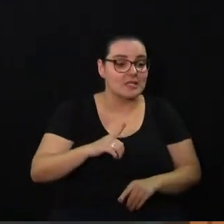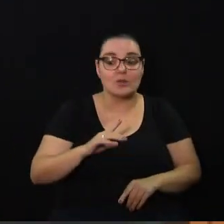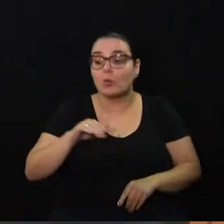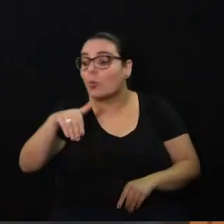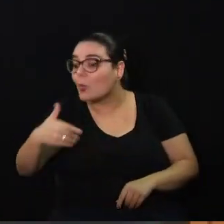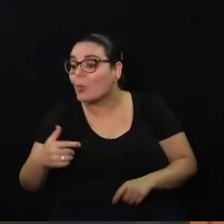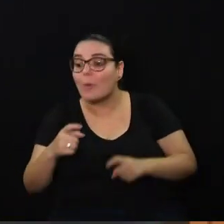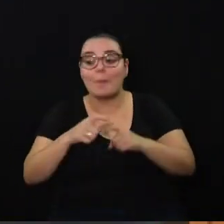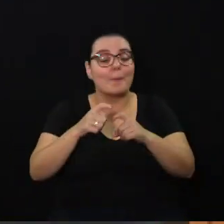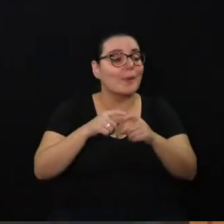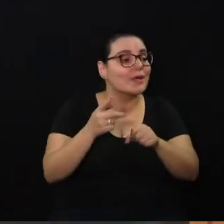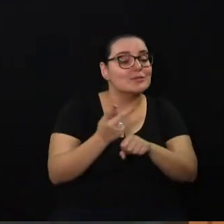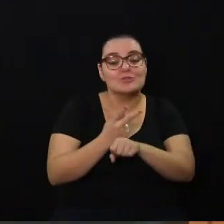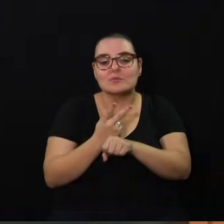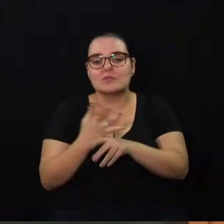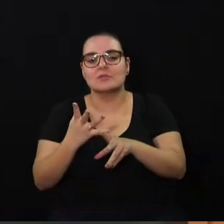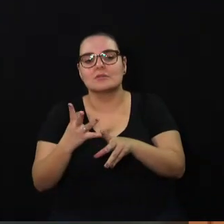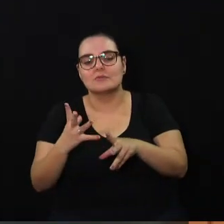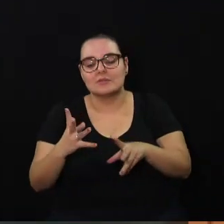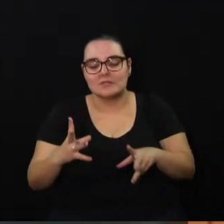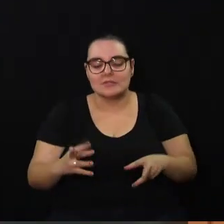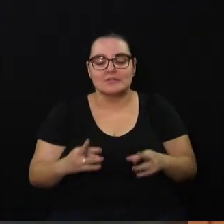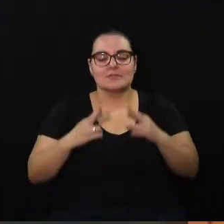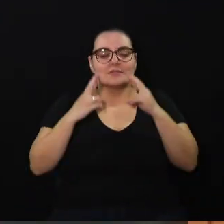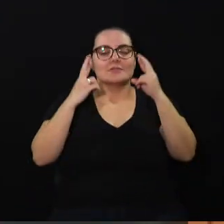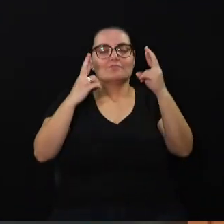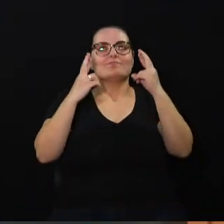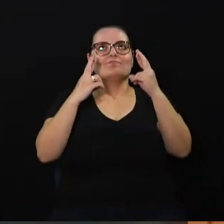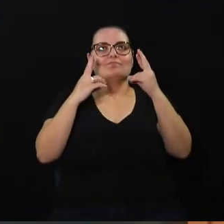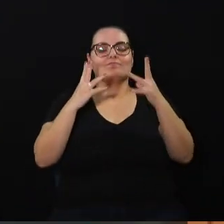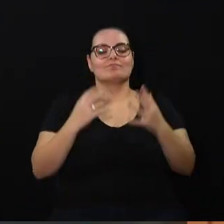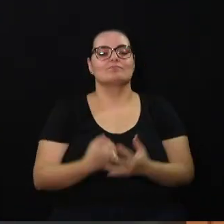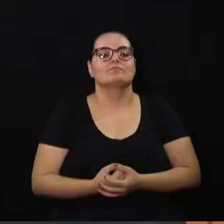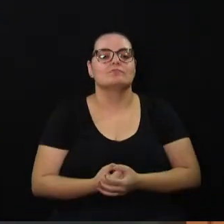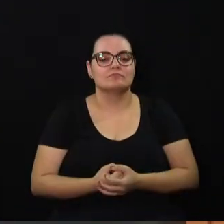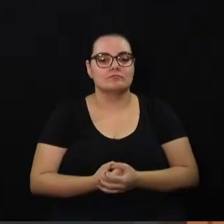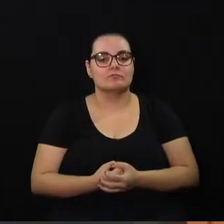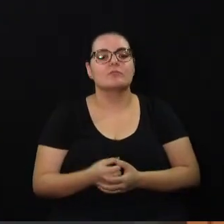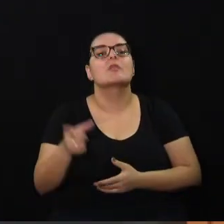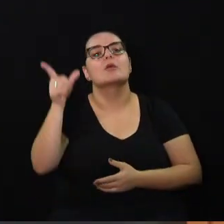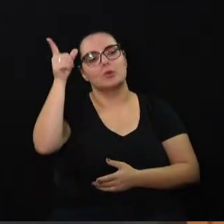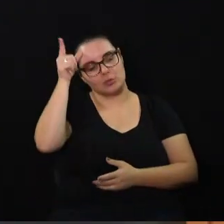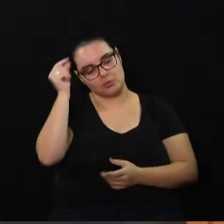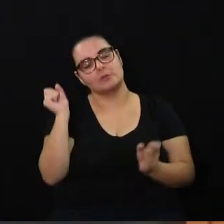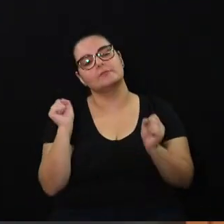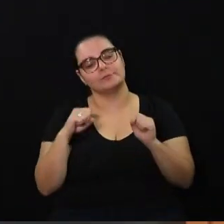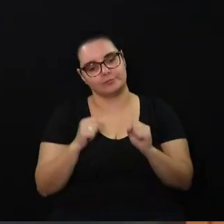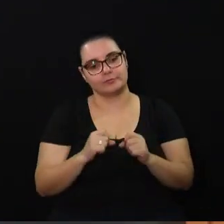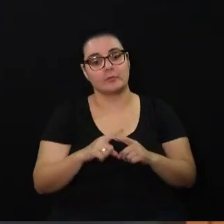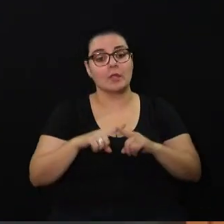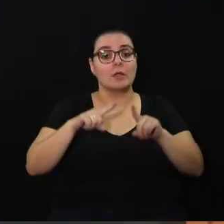é isso nos enche de esperanças então foi um grande alívio sim mas ao mesmo tempo uma grande